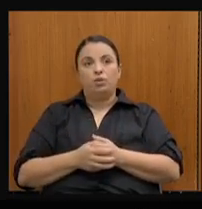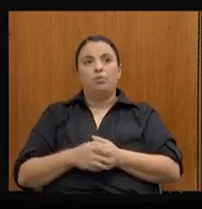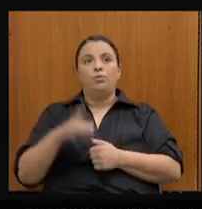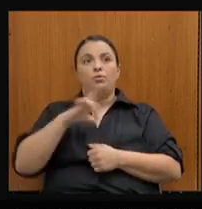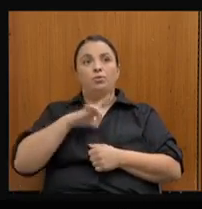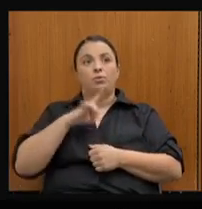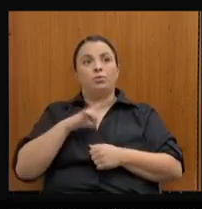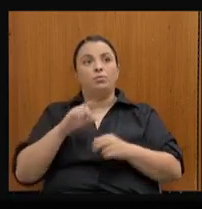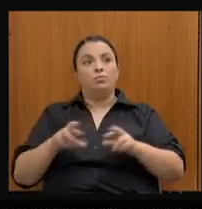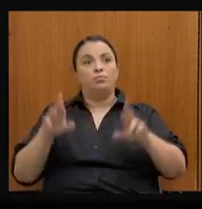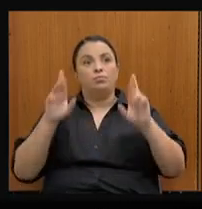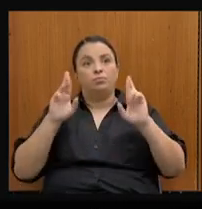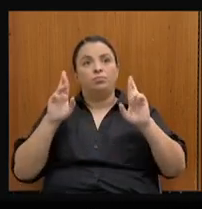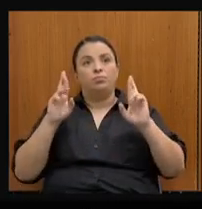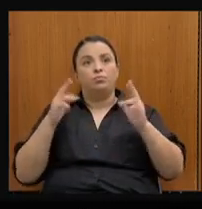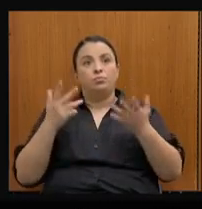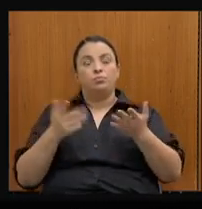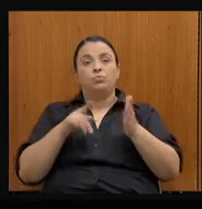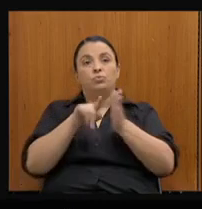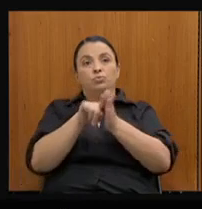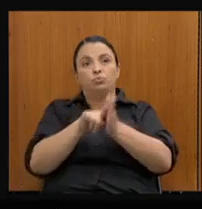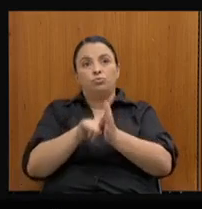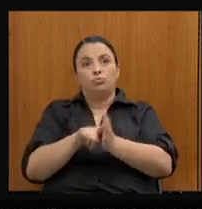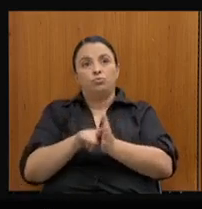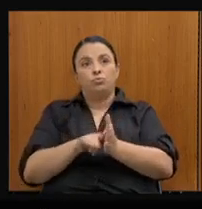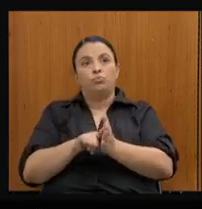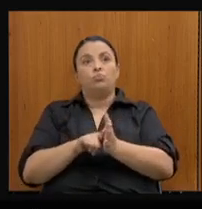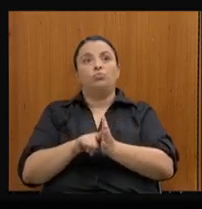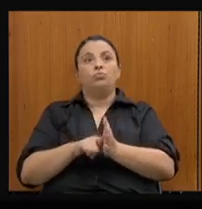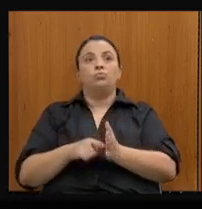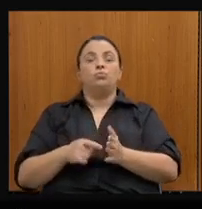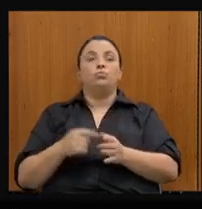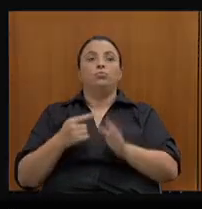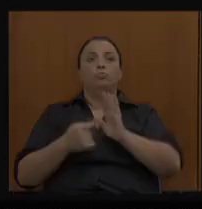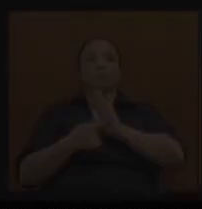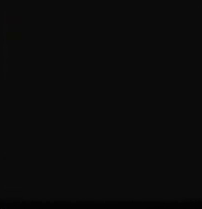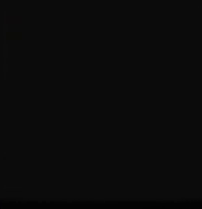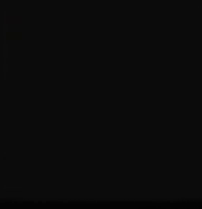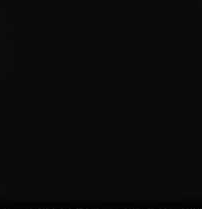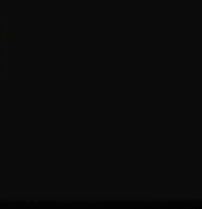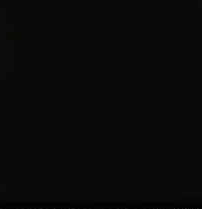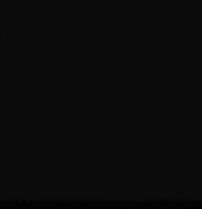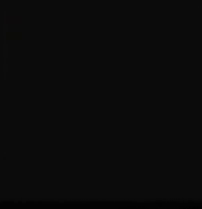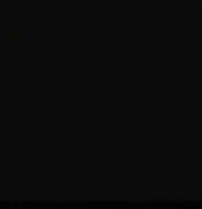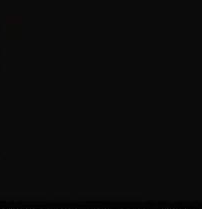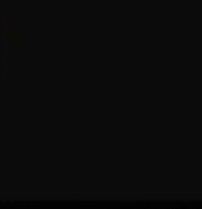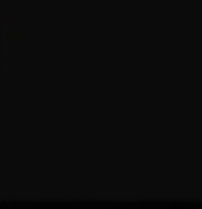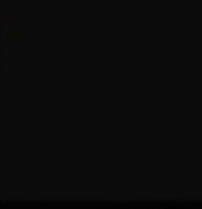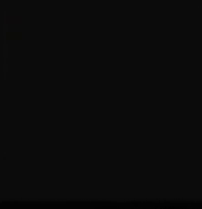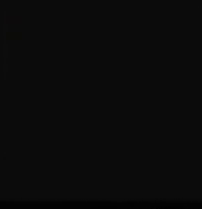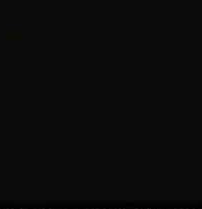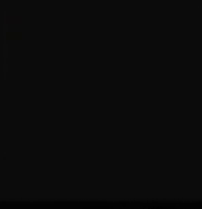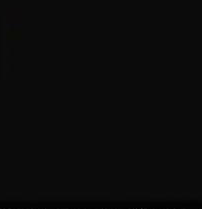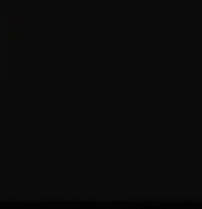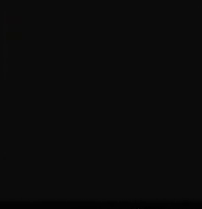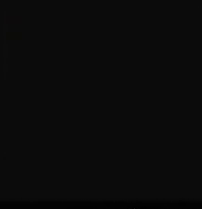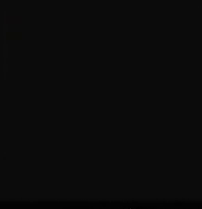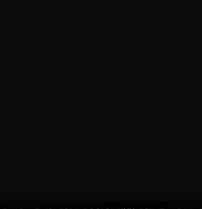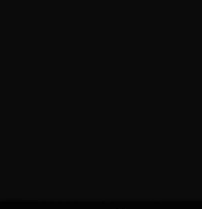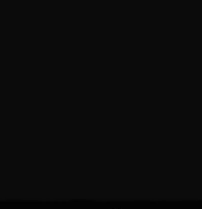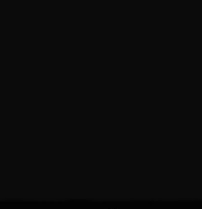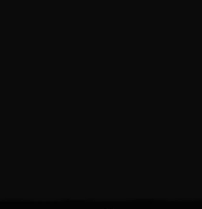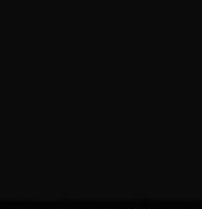expectativa os estudos mostram e até 2050 afundo solar fotovoltaica Deva